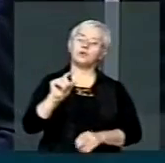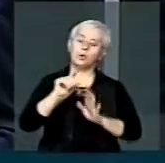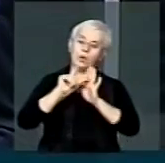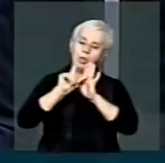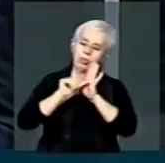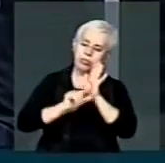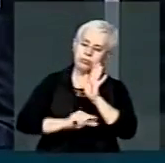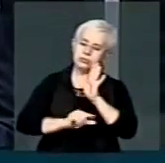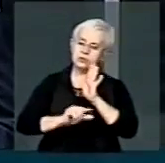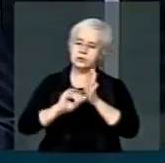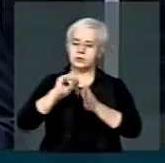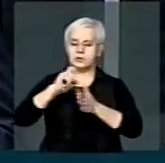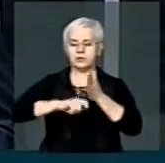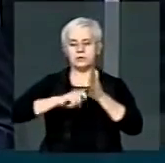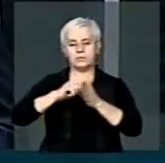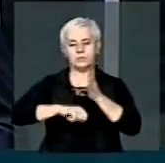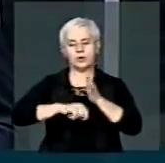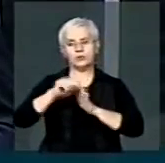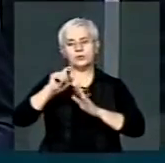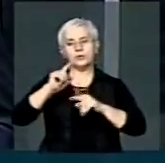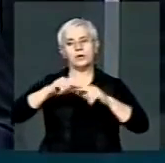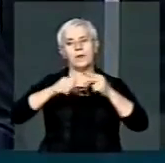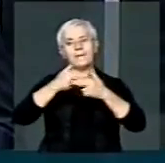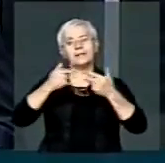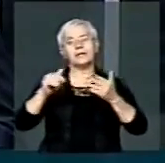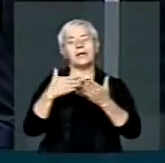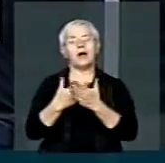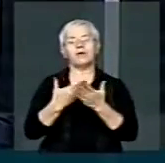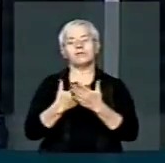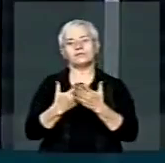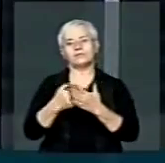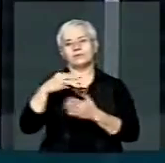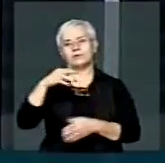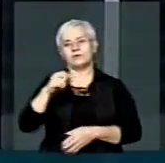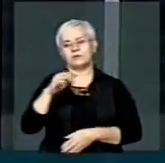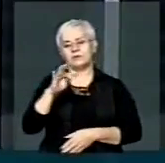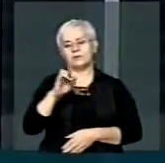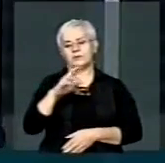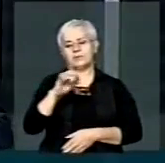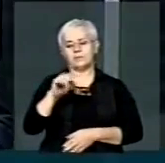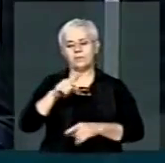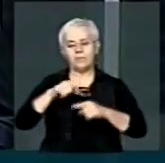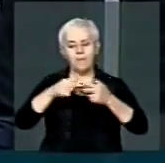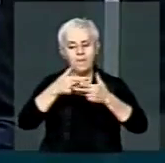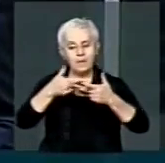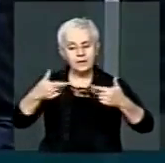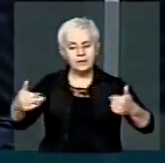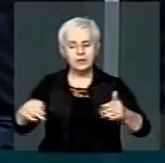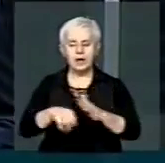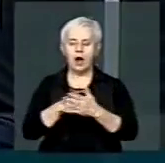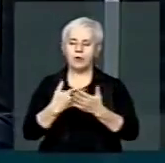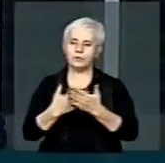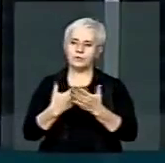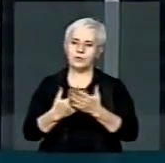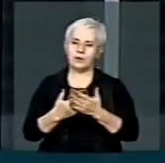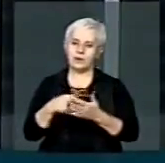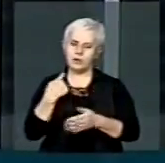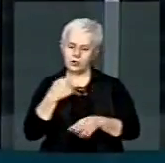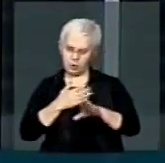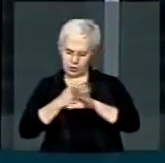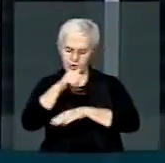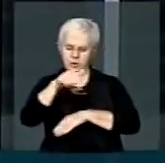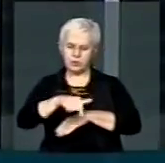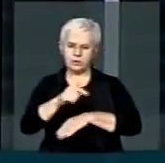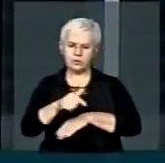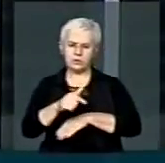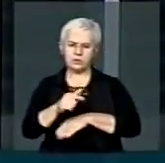impostos para o material escolar. Quando aprovamos aqui, senhor presidente, a redução de impostos